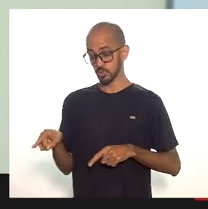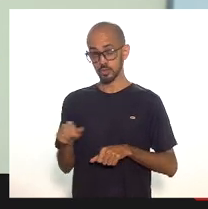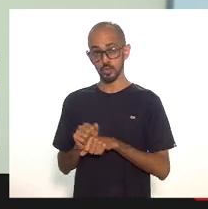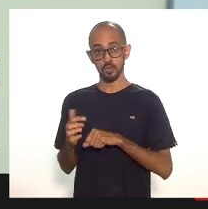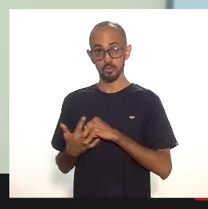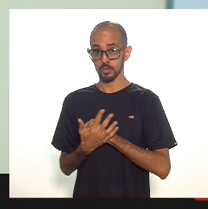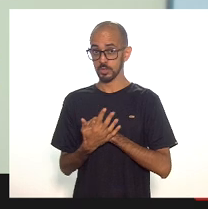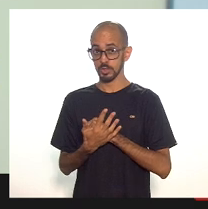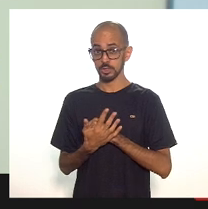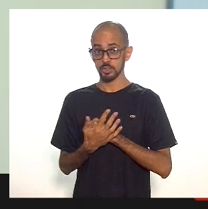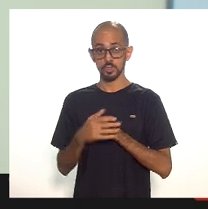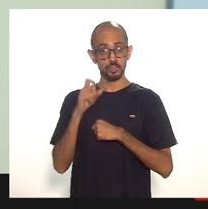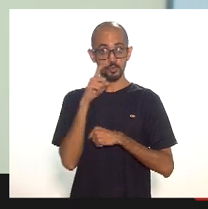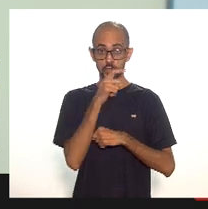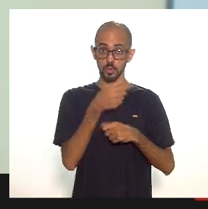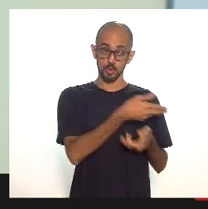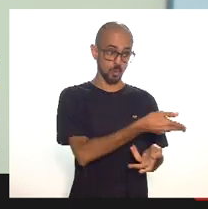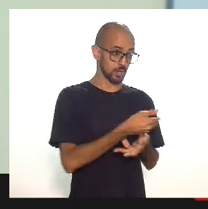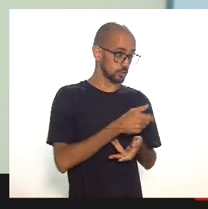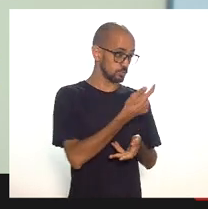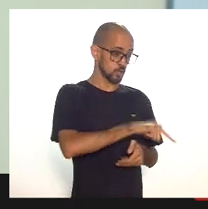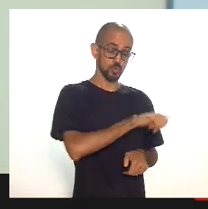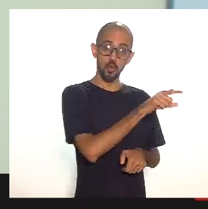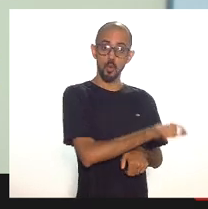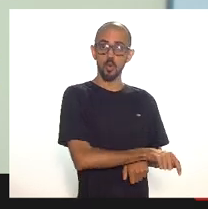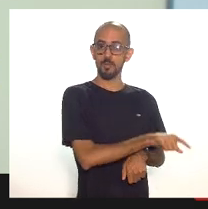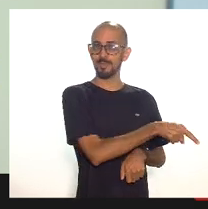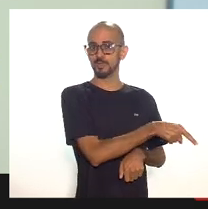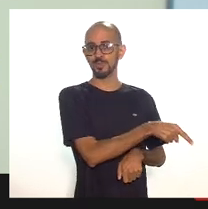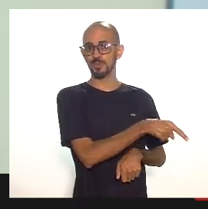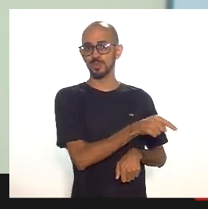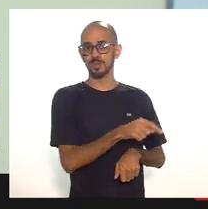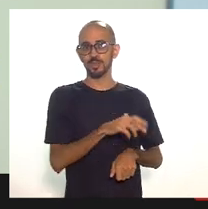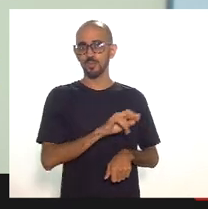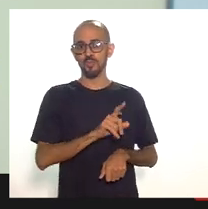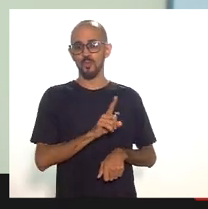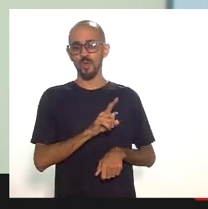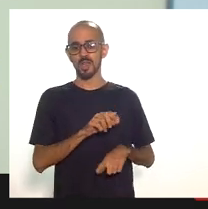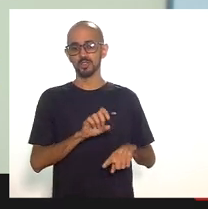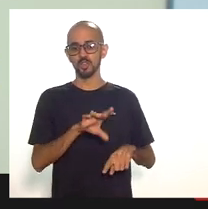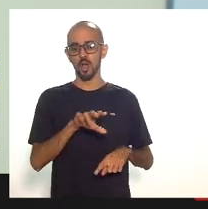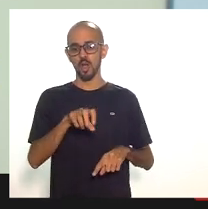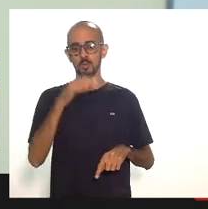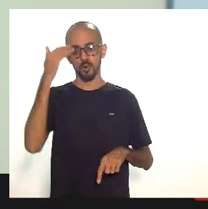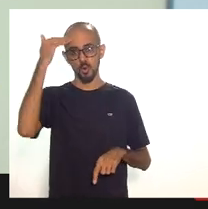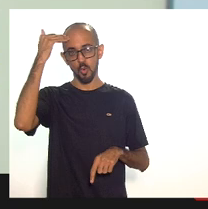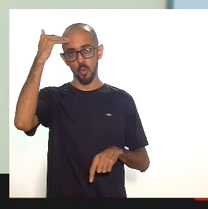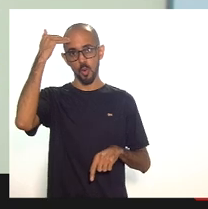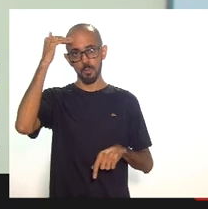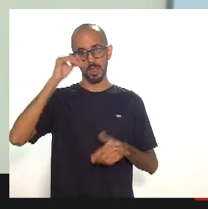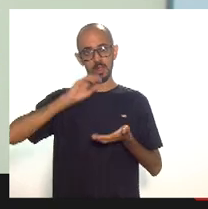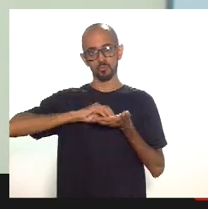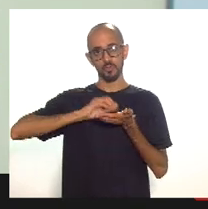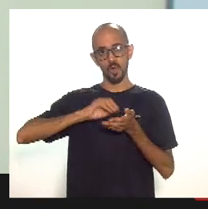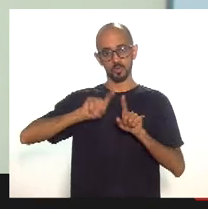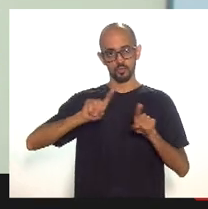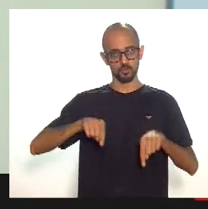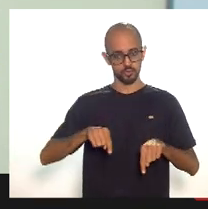em muito esses atendimentos. Então, não é só por culpa da carência de RH.